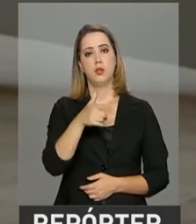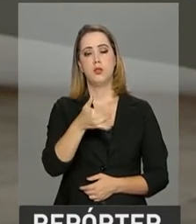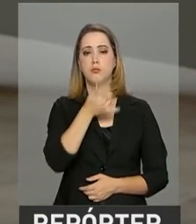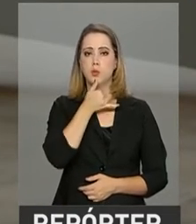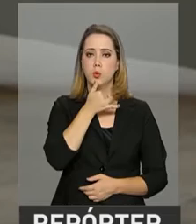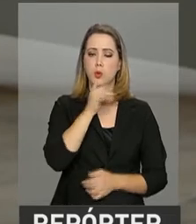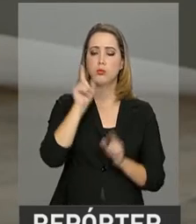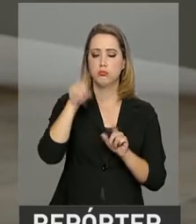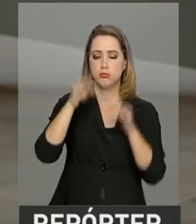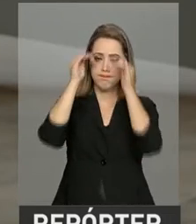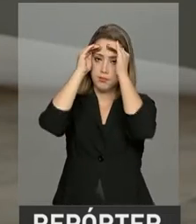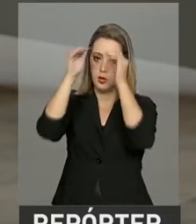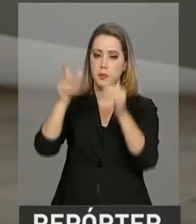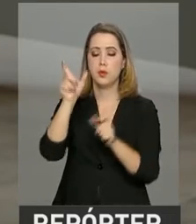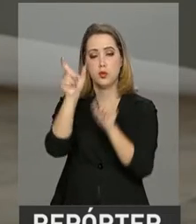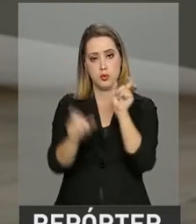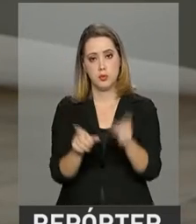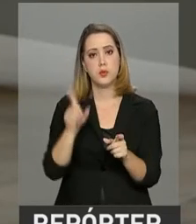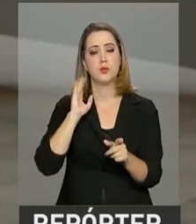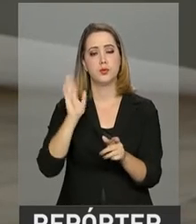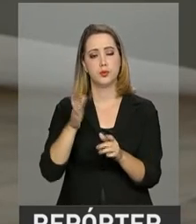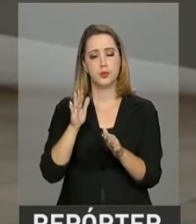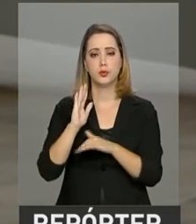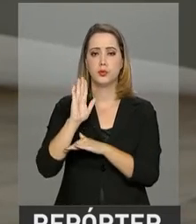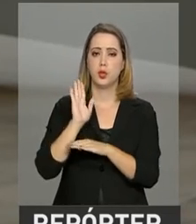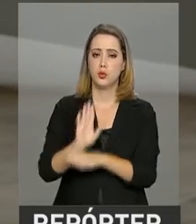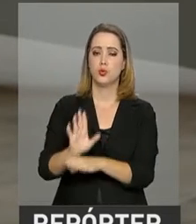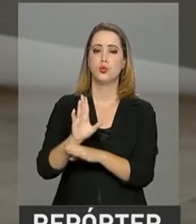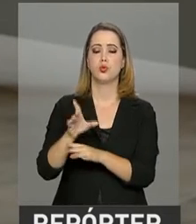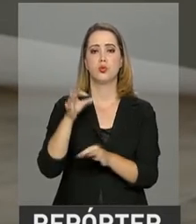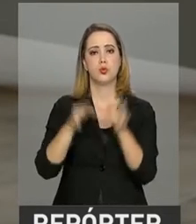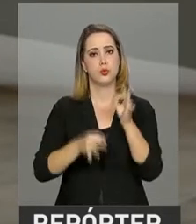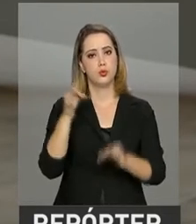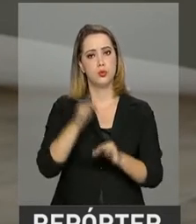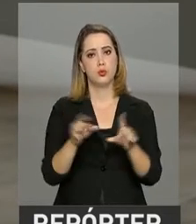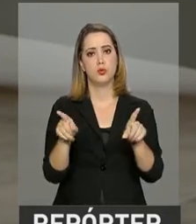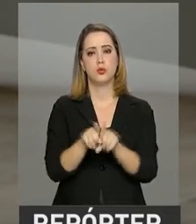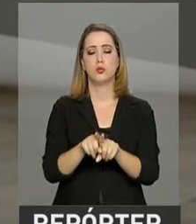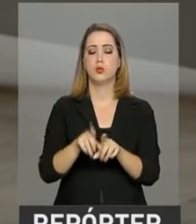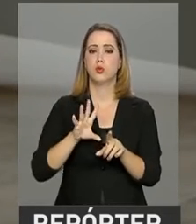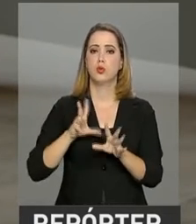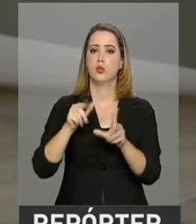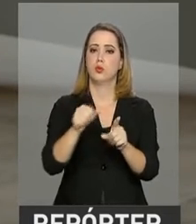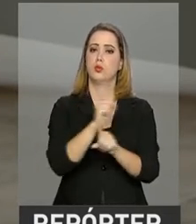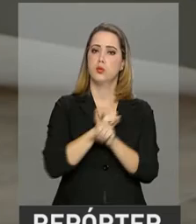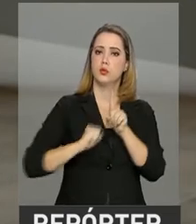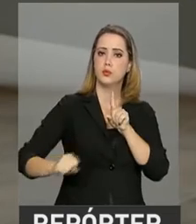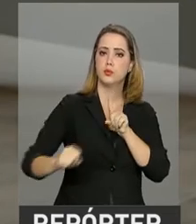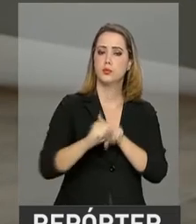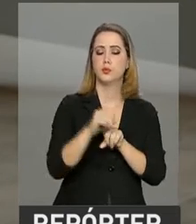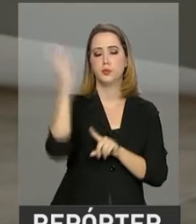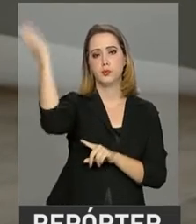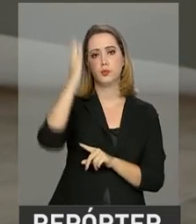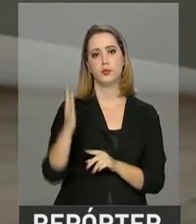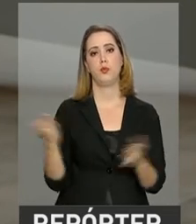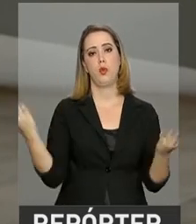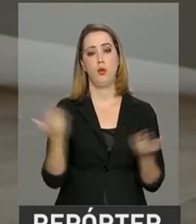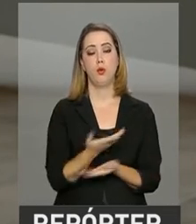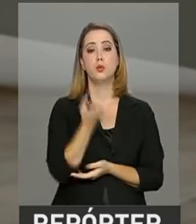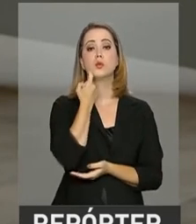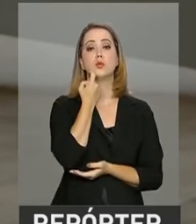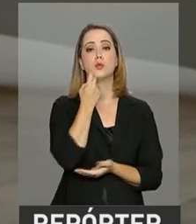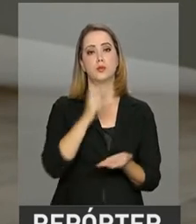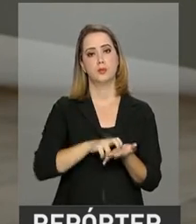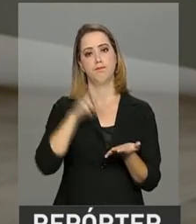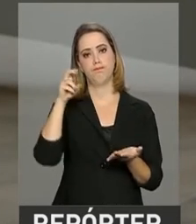singela homenagem a quem tanto fez, à classe jurídica, aos tribunais e à sociedade brasileira. Nesta sexta-feira, pela